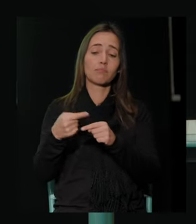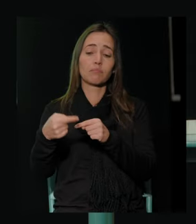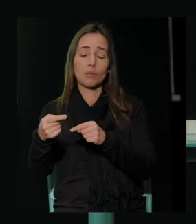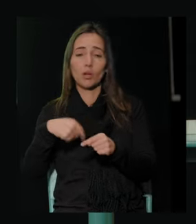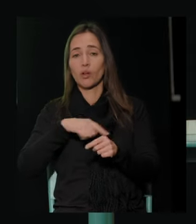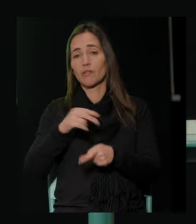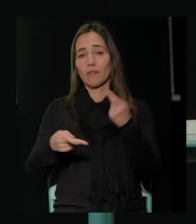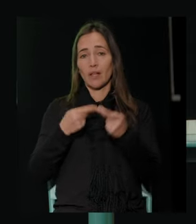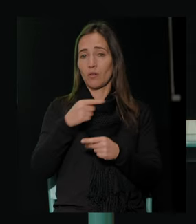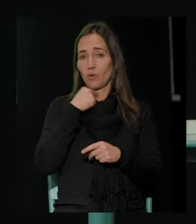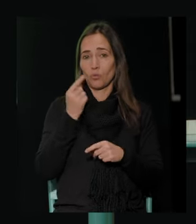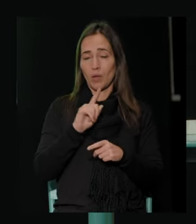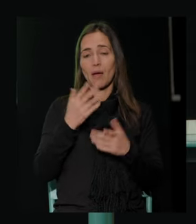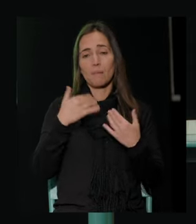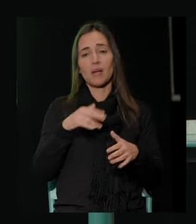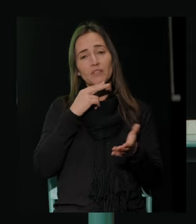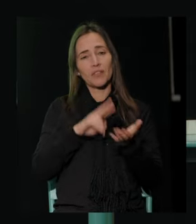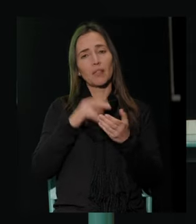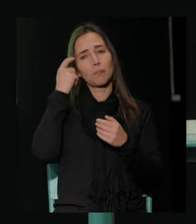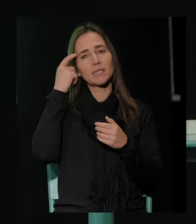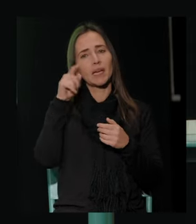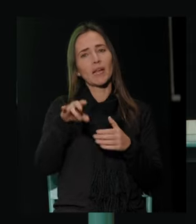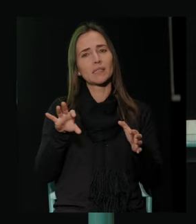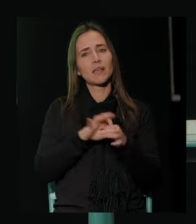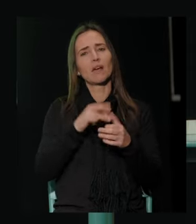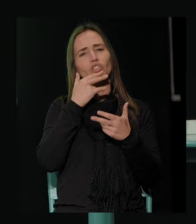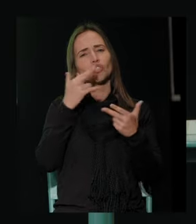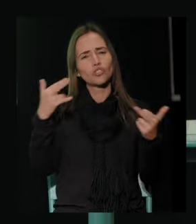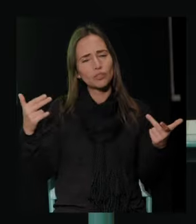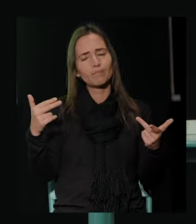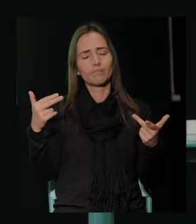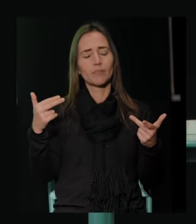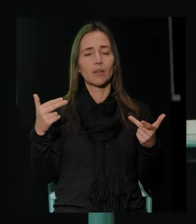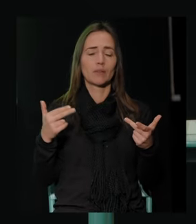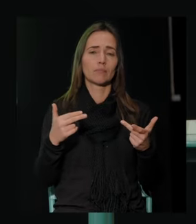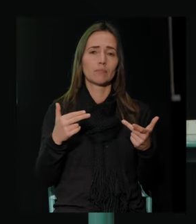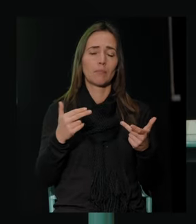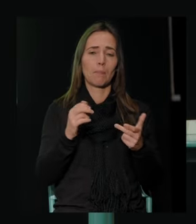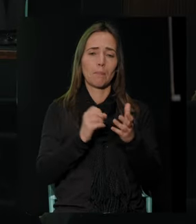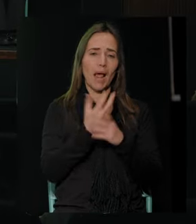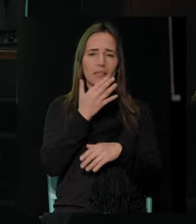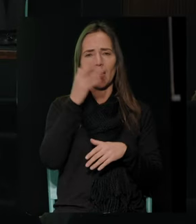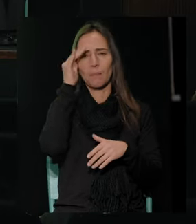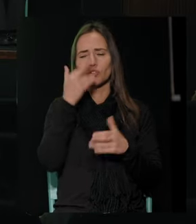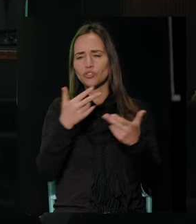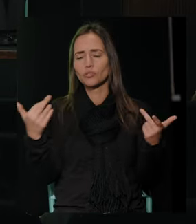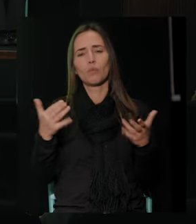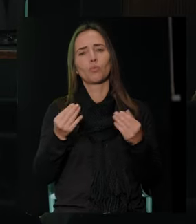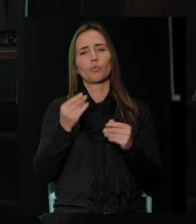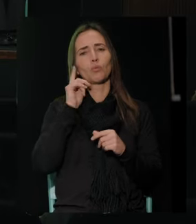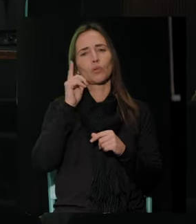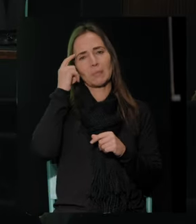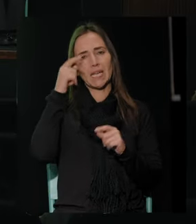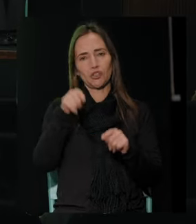medir, mas realmente pensar mesmo nessa componente da biodiversidade, que é cada vez mais crucial pensarmos nisso. Muito